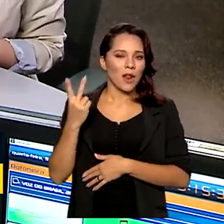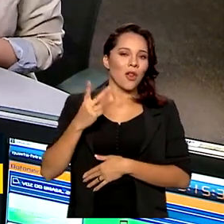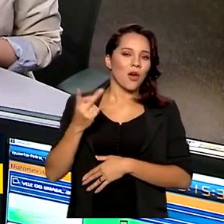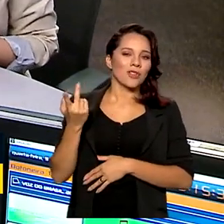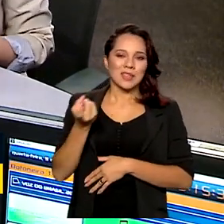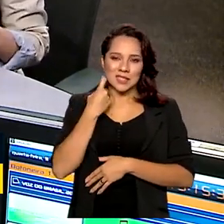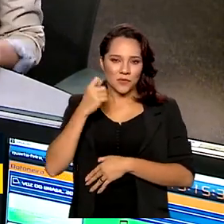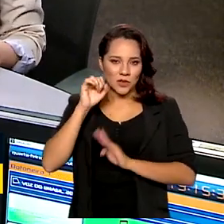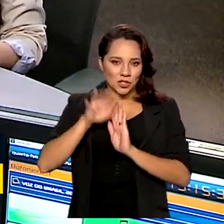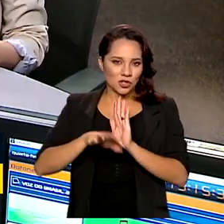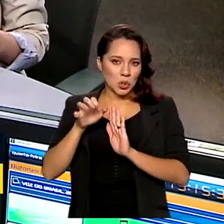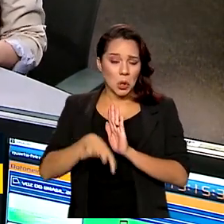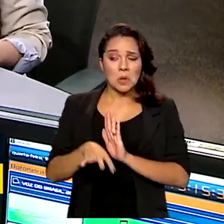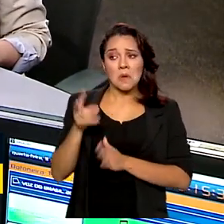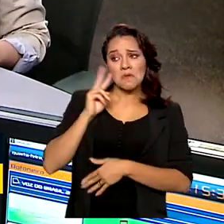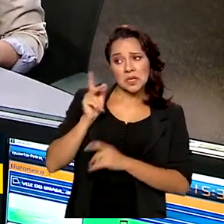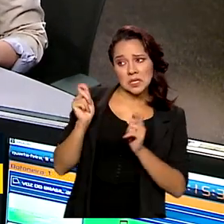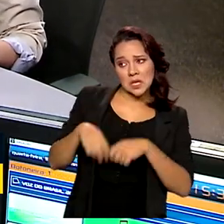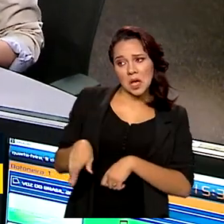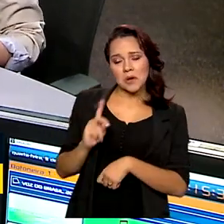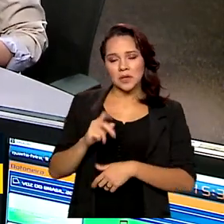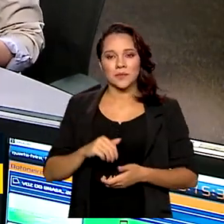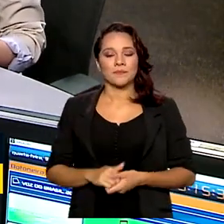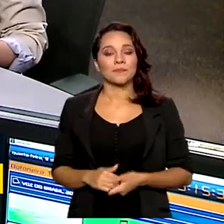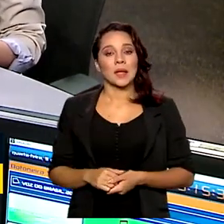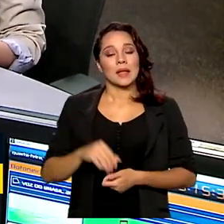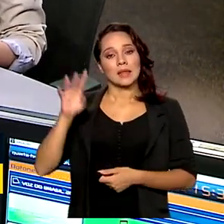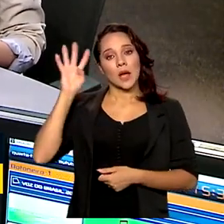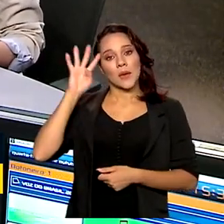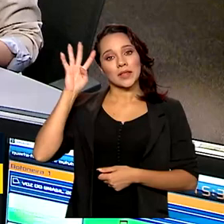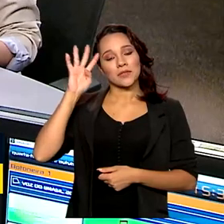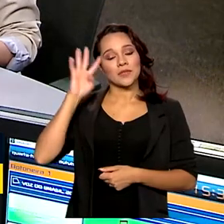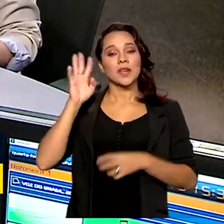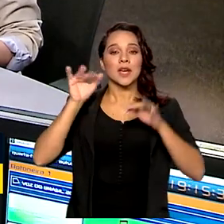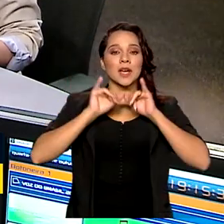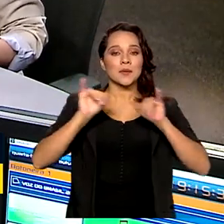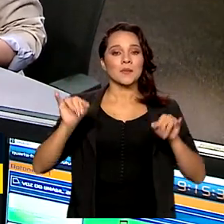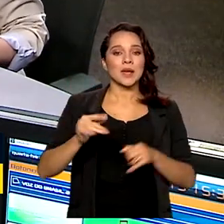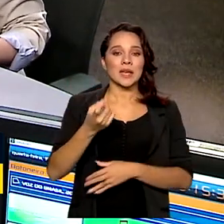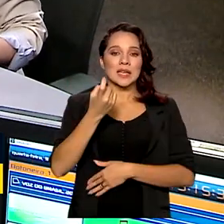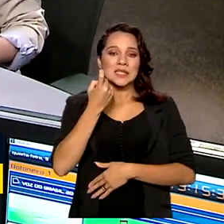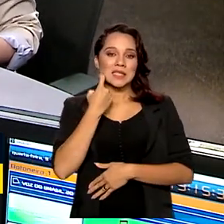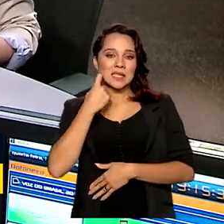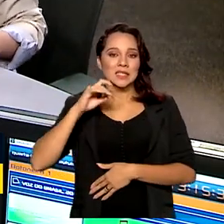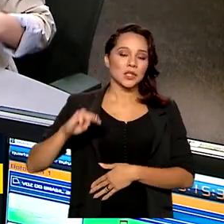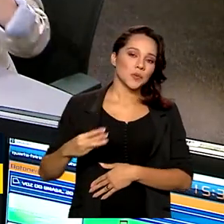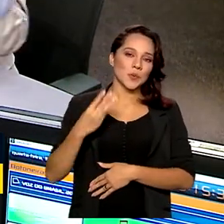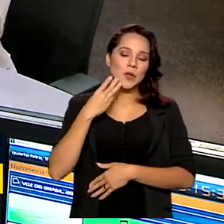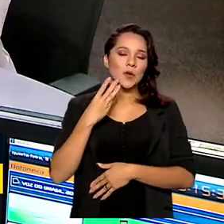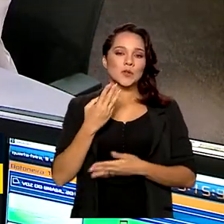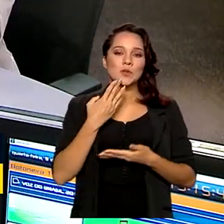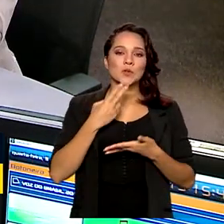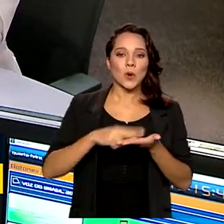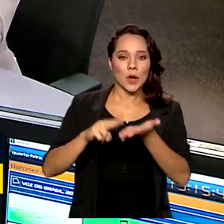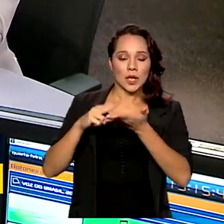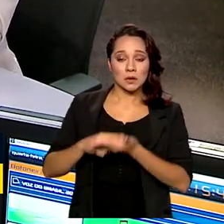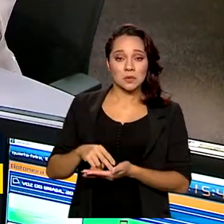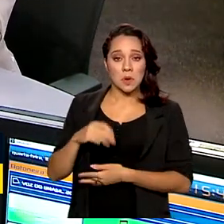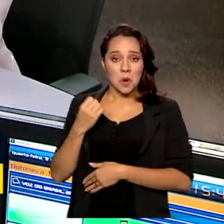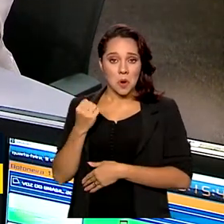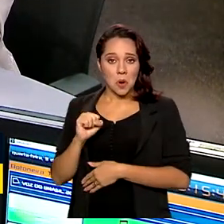Friday eu vejo se está compensando ou não. Lançada nesta quarta-feira, a campanha Black de Milhões dos Correios prevê um aumento